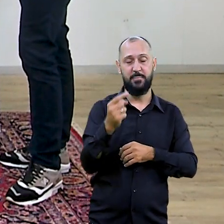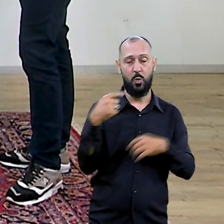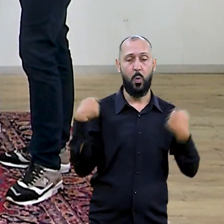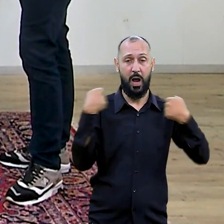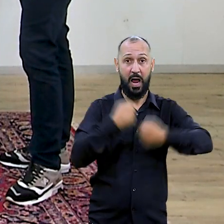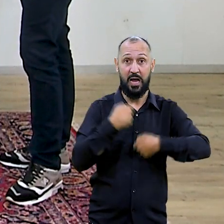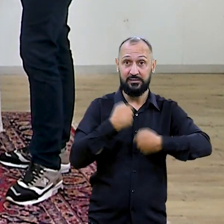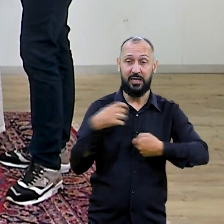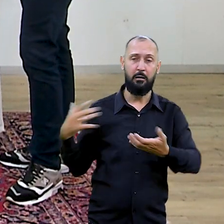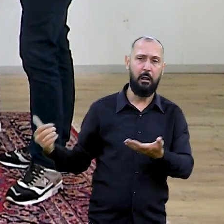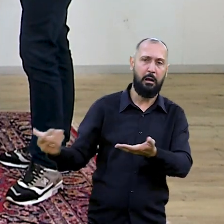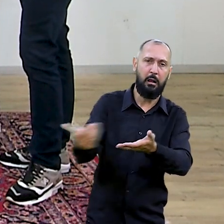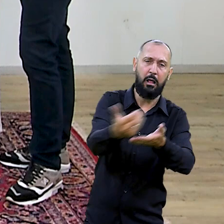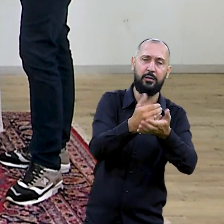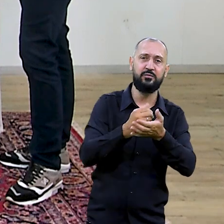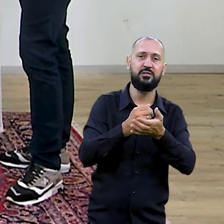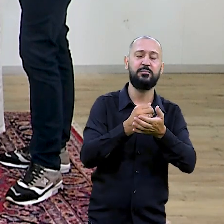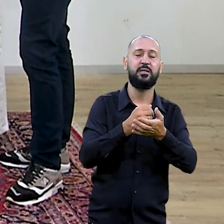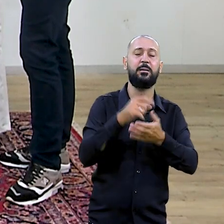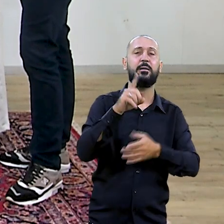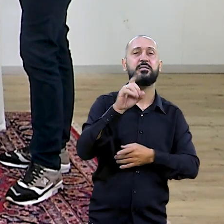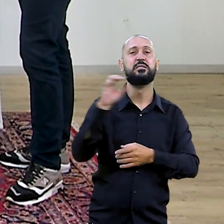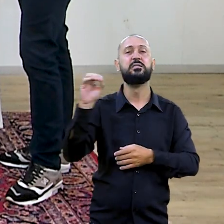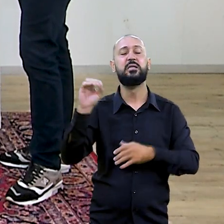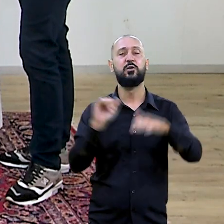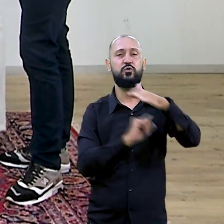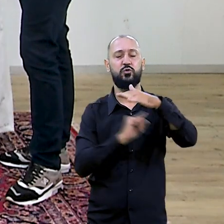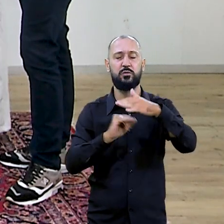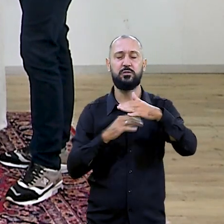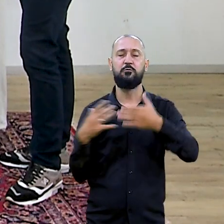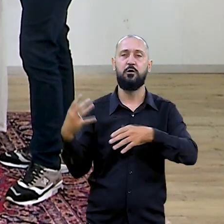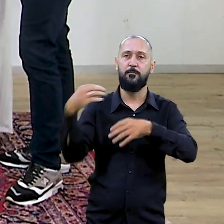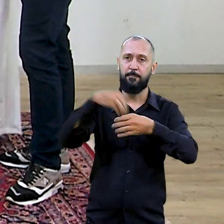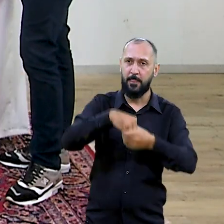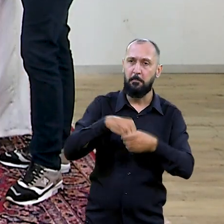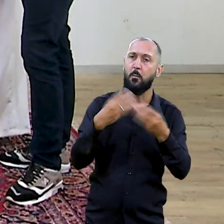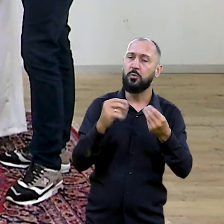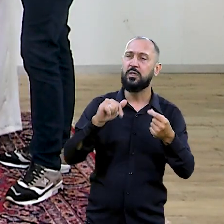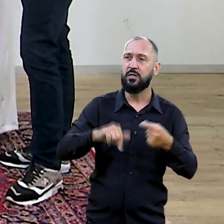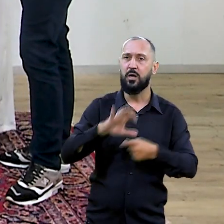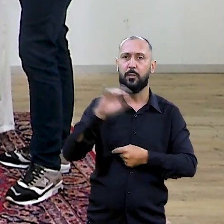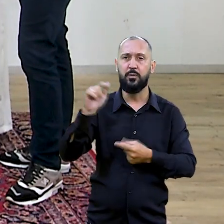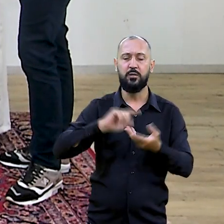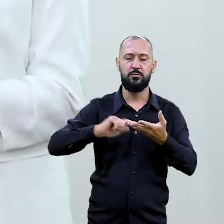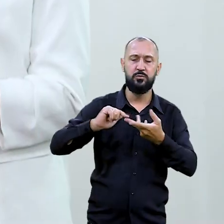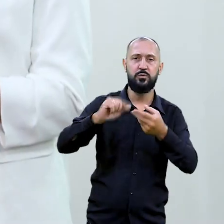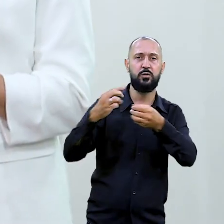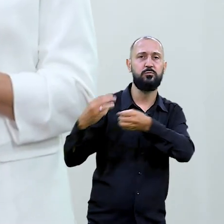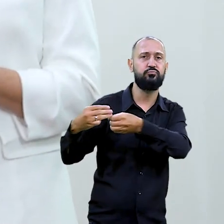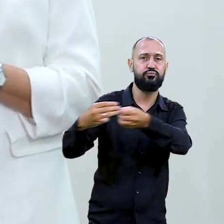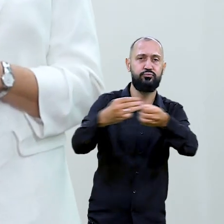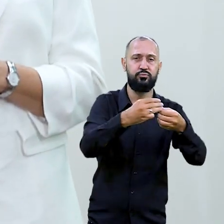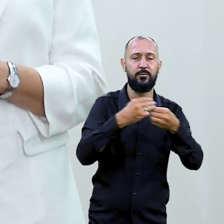quantas entidades filantrópicas foram alcançadas? Então, você fala, Fred. Pode, eu falo, foram mais de